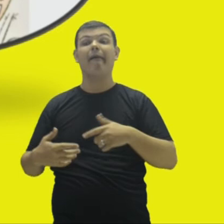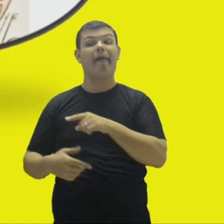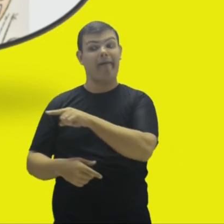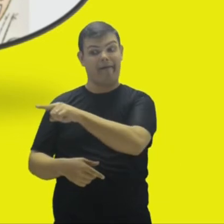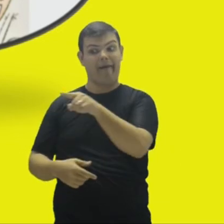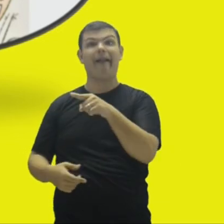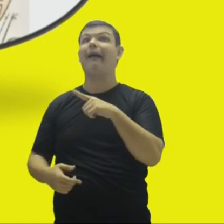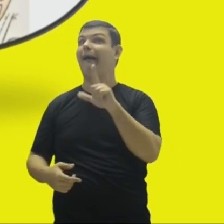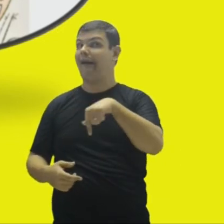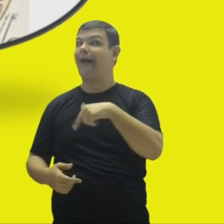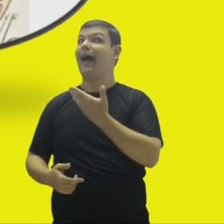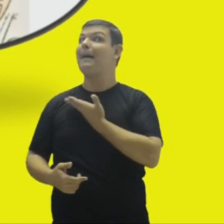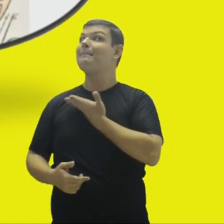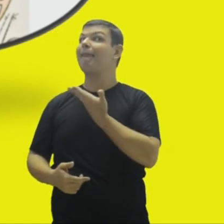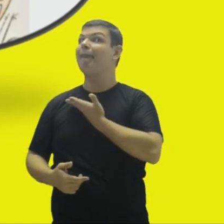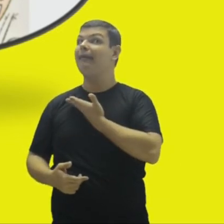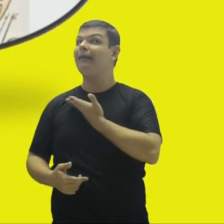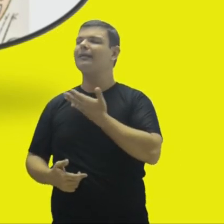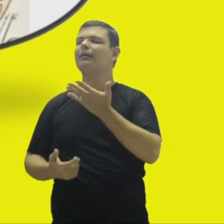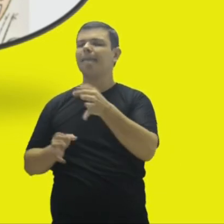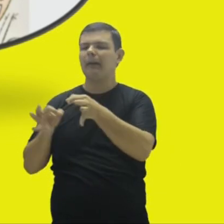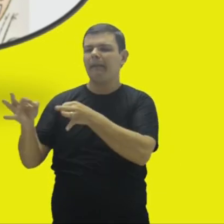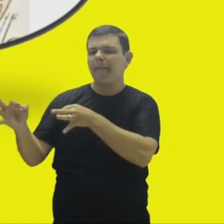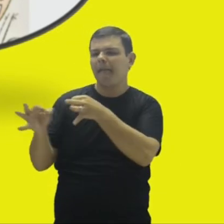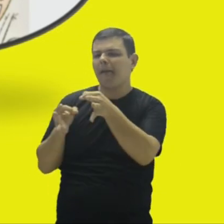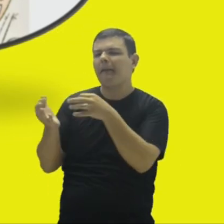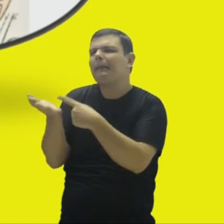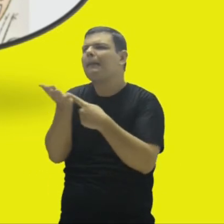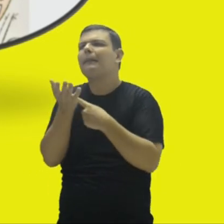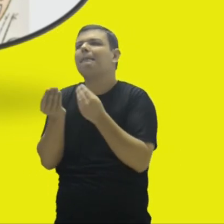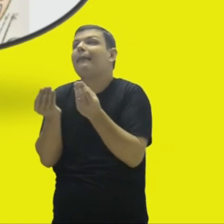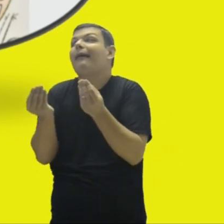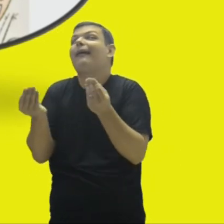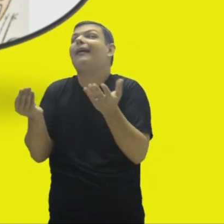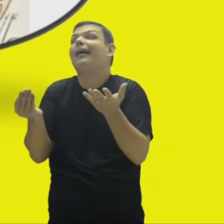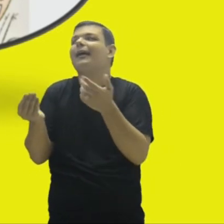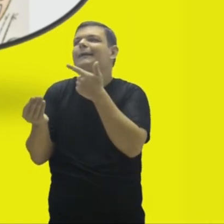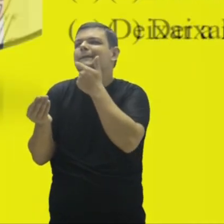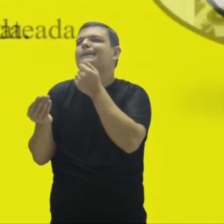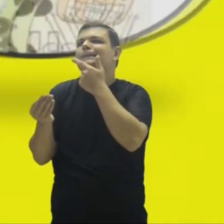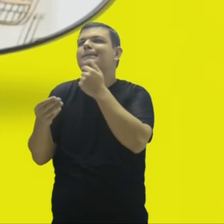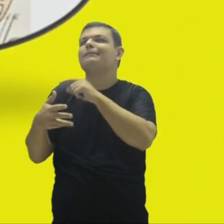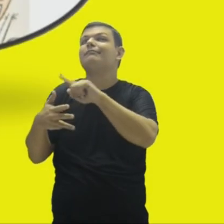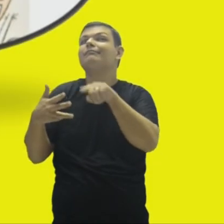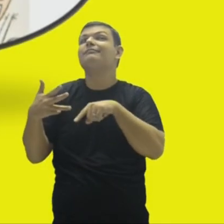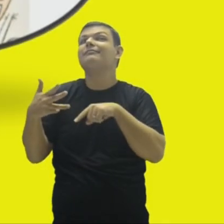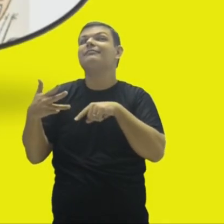da mimosa. Então, elas arquitetaram aquele plano para... Vamos à resposta?